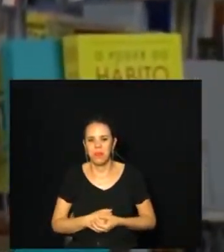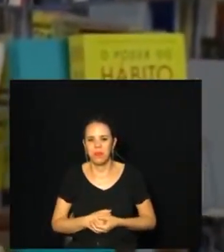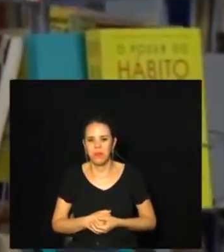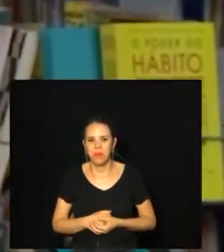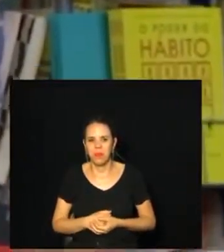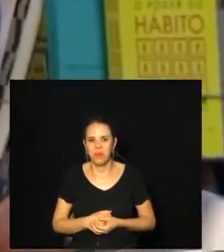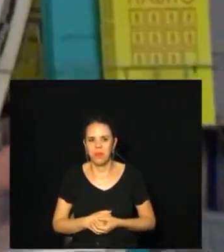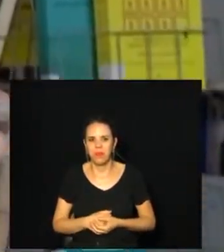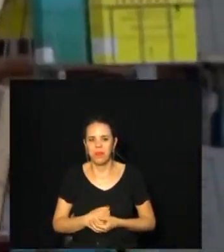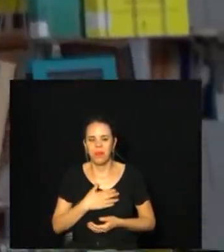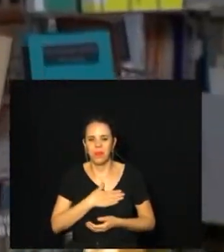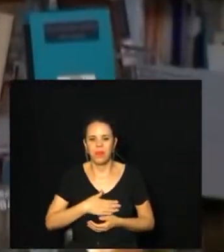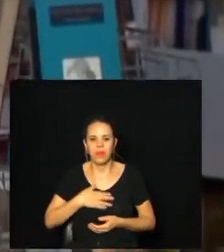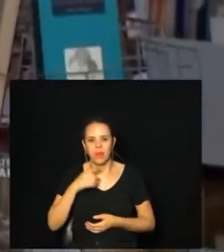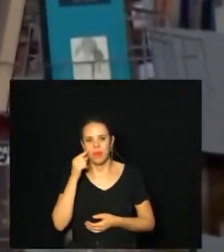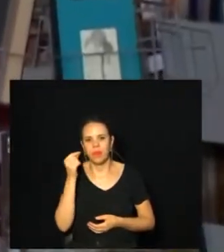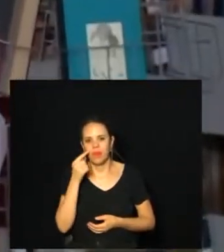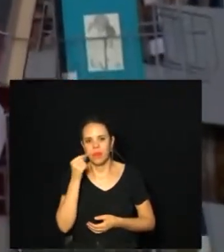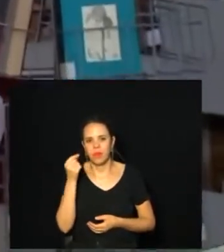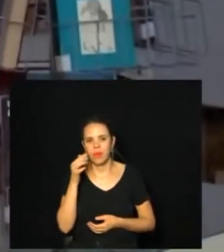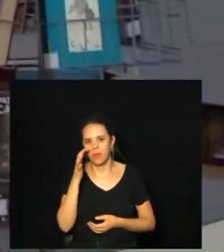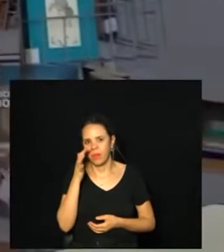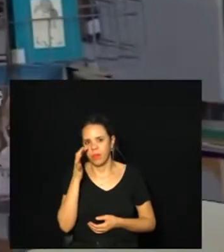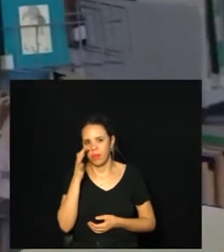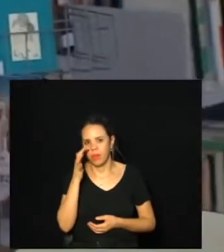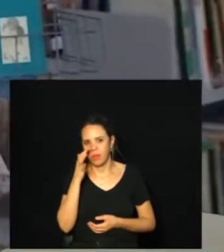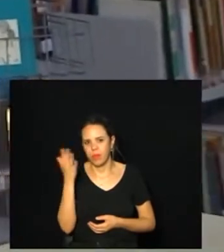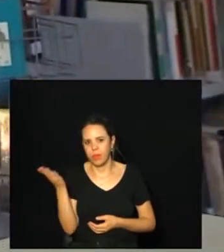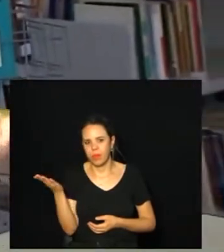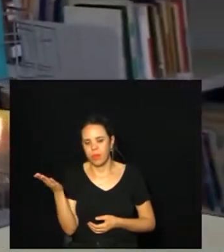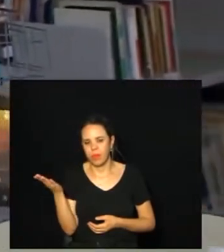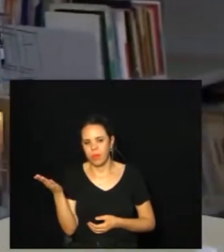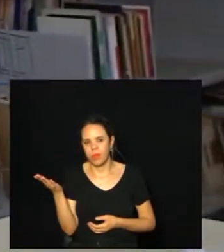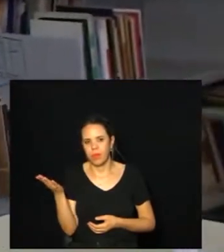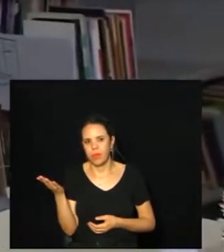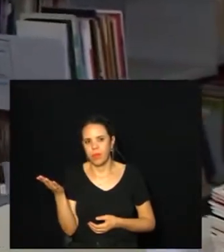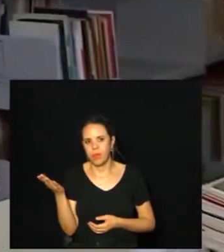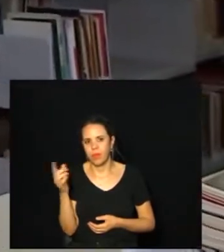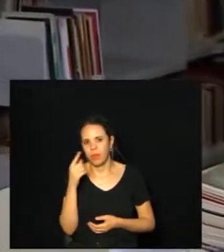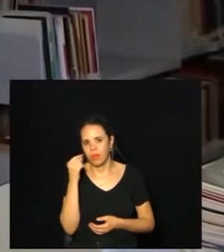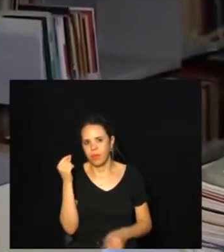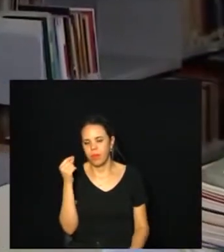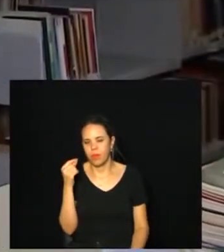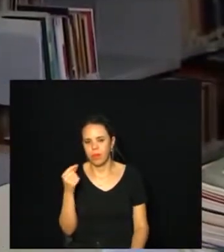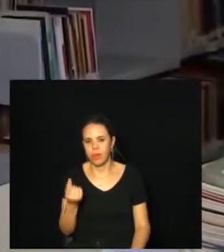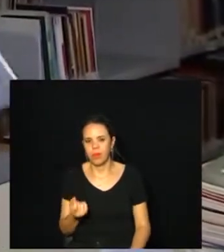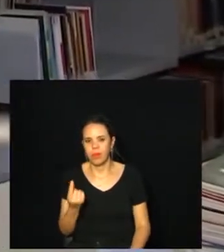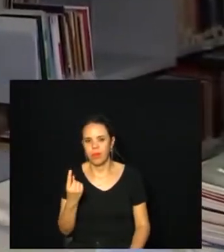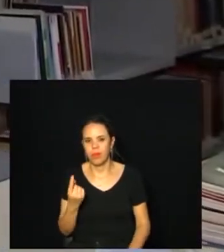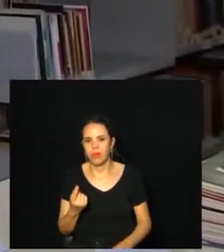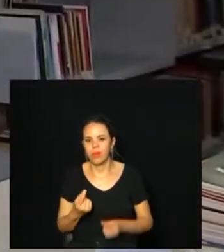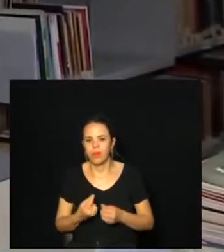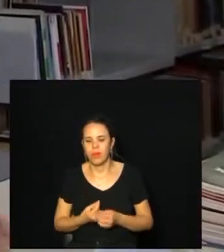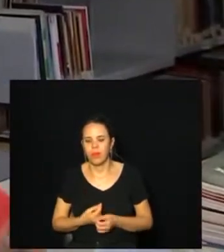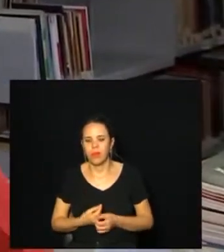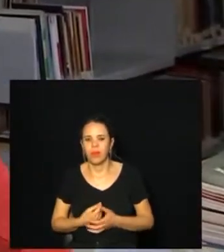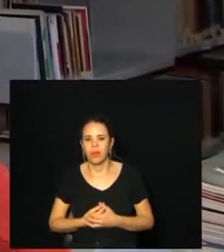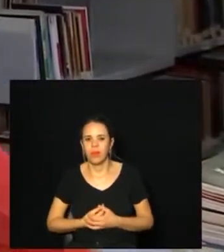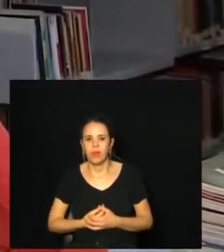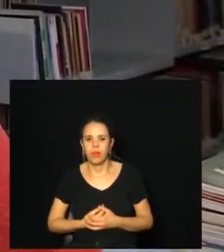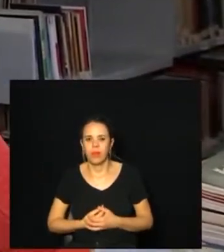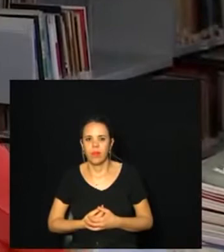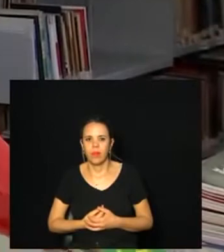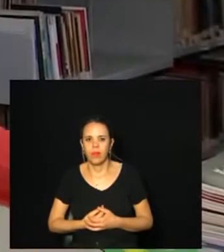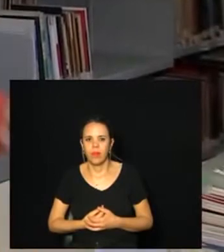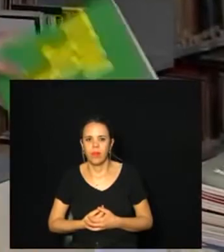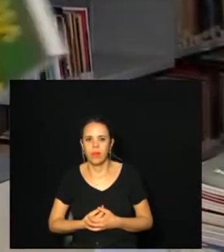sou gateira, muito fã de gatos, tem também esse, Bob, um gato fora do normal. Ou então, Gabriel,